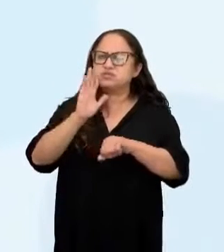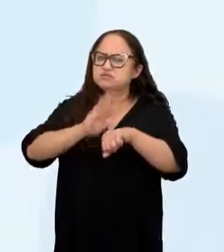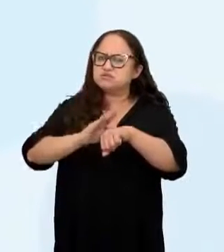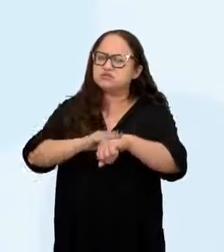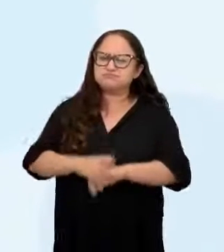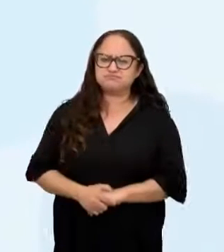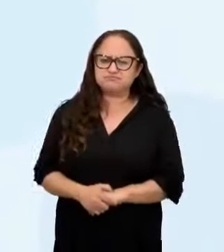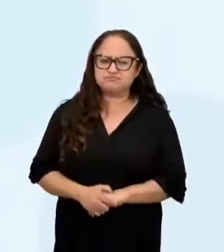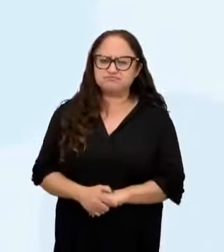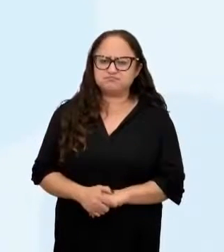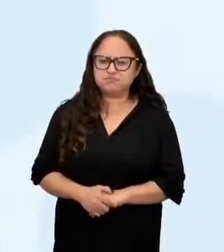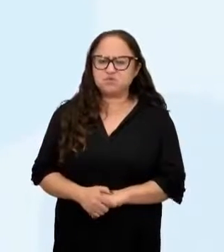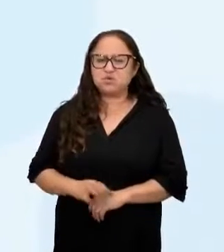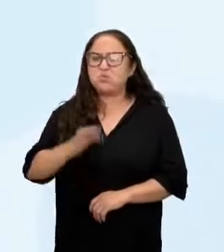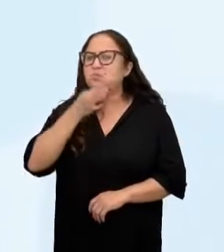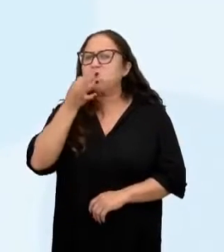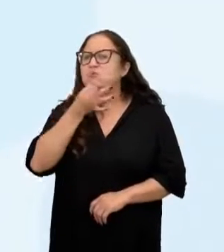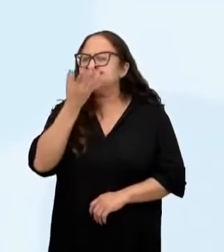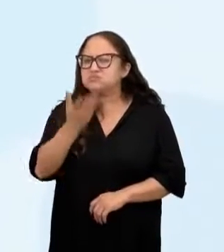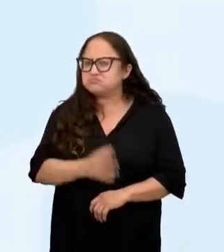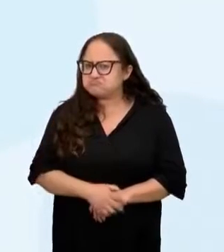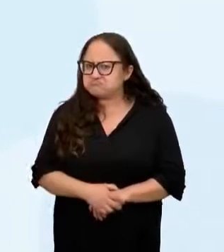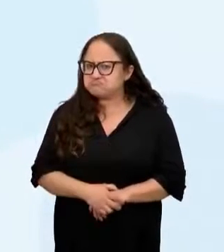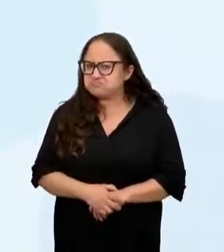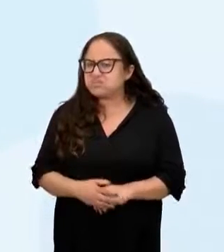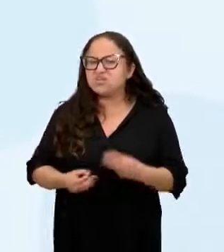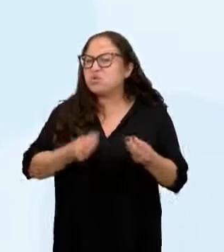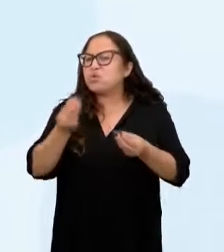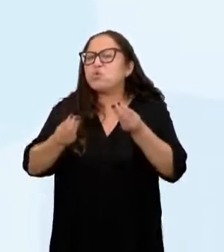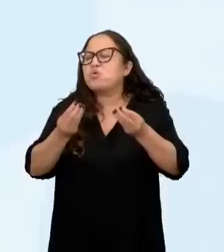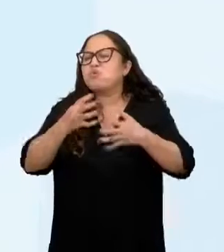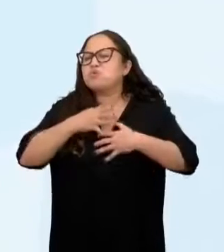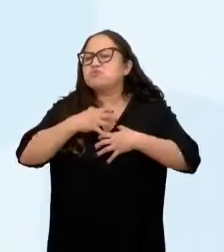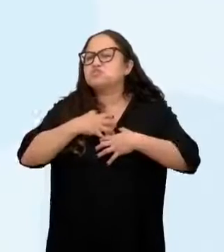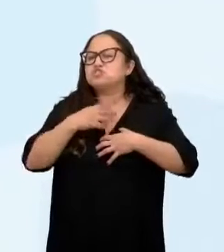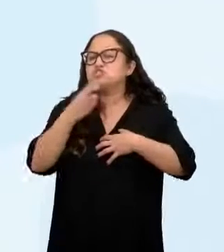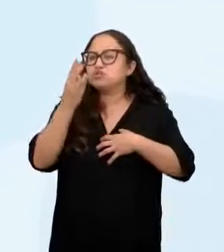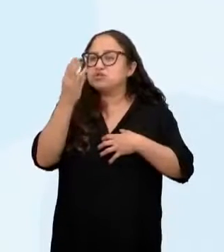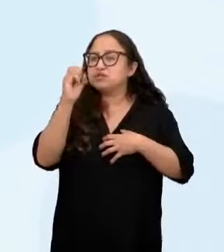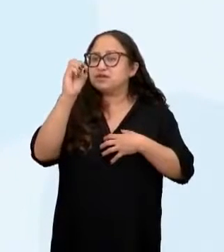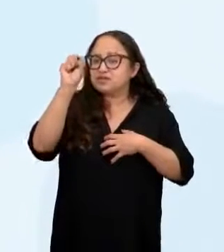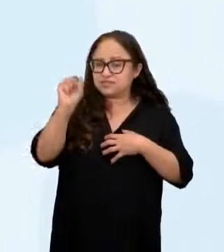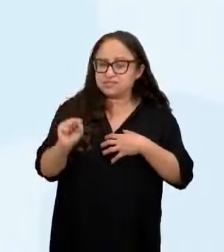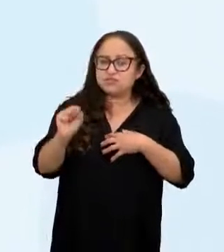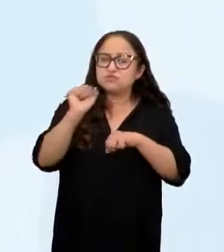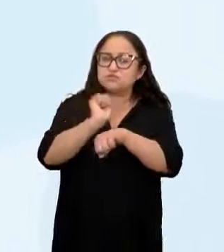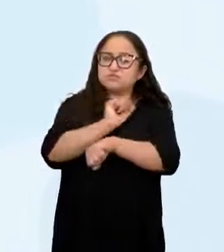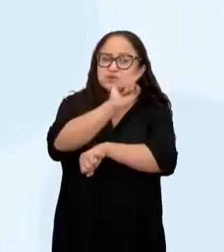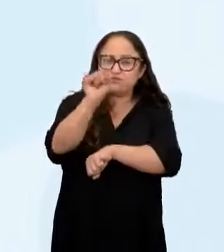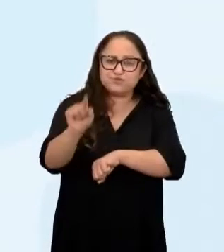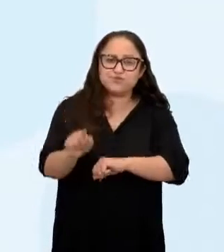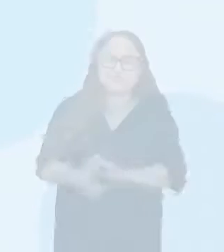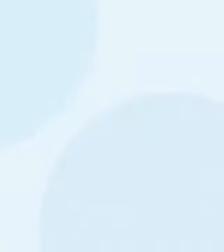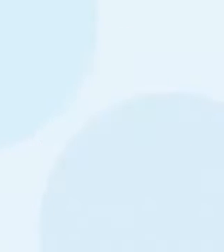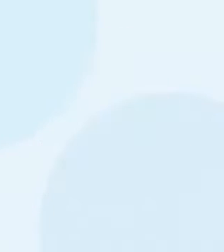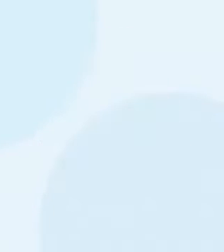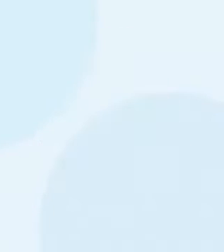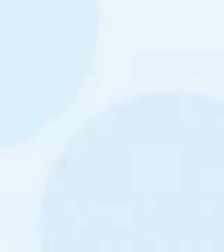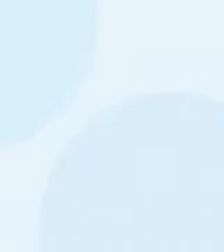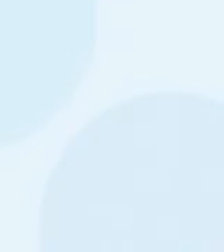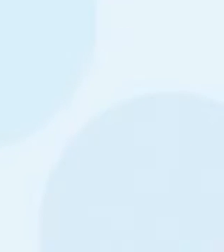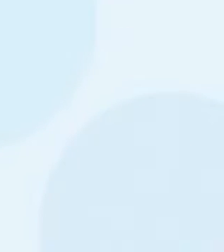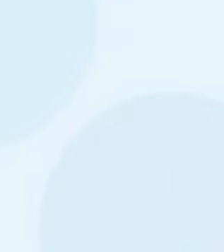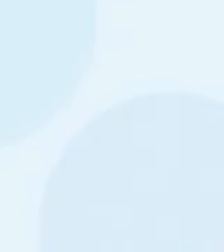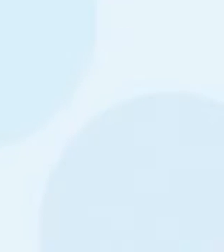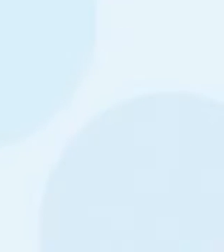consegue emitir opiniões, né? De que maneira? 30 segundos e já voltamos.